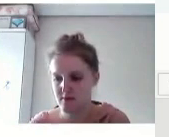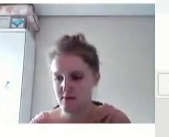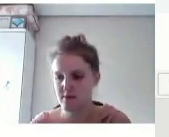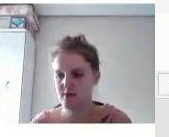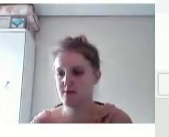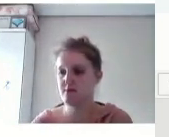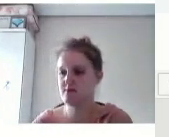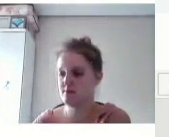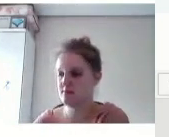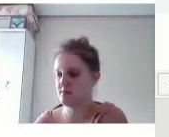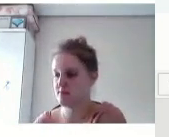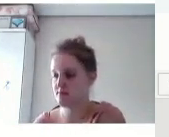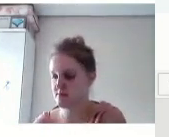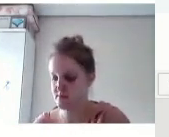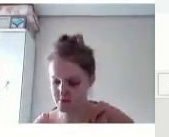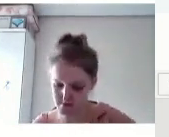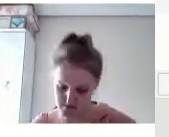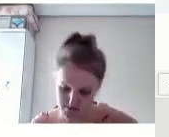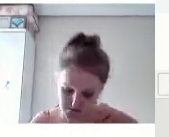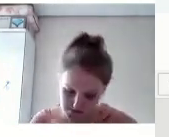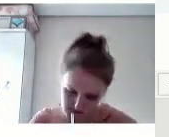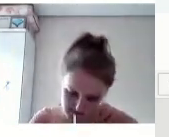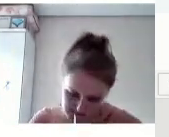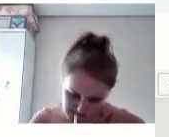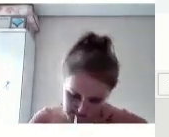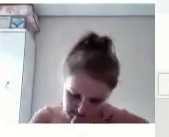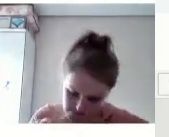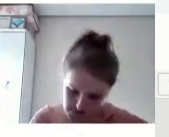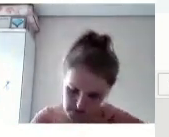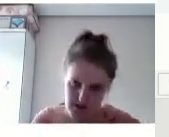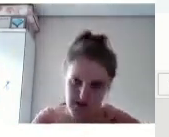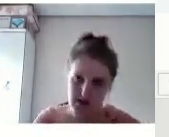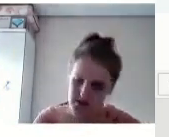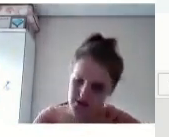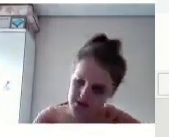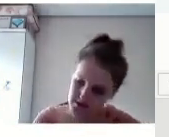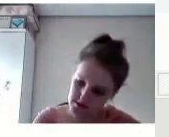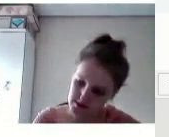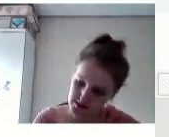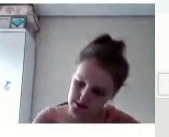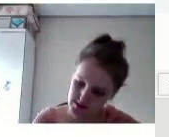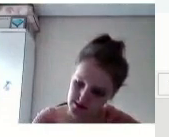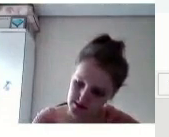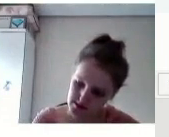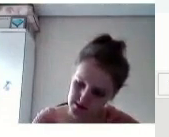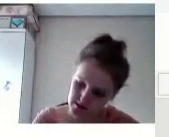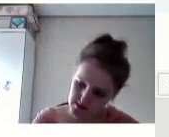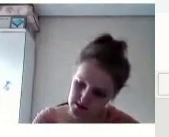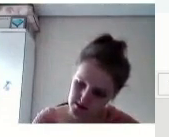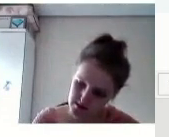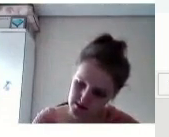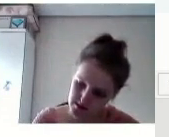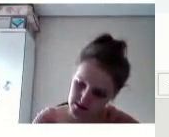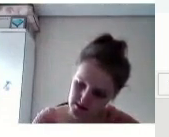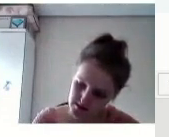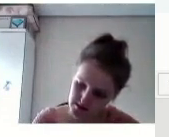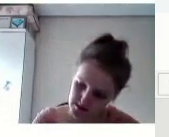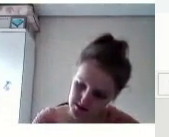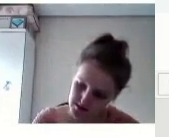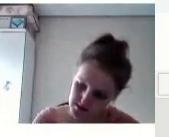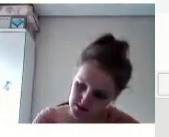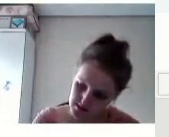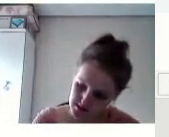duas páginas, né? Como é que a gente constrói, em mecânica clássica, né, o formalismo hamiltoniano a